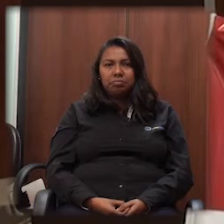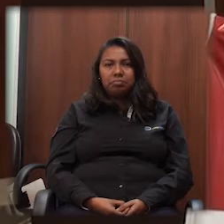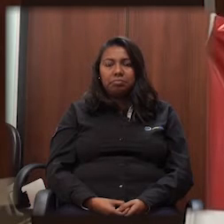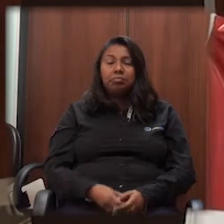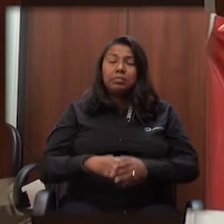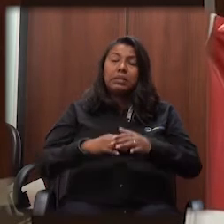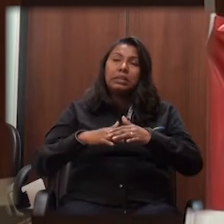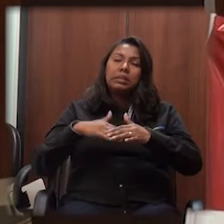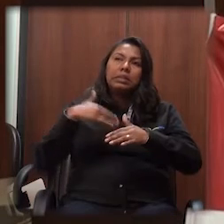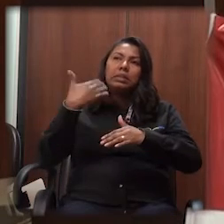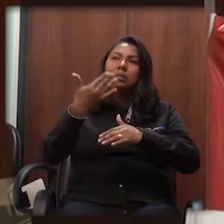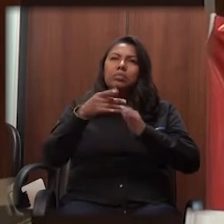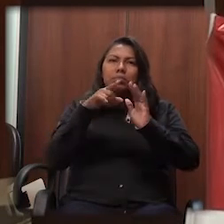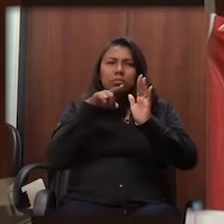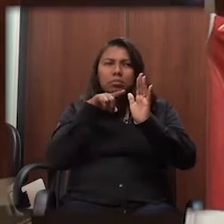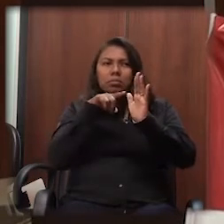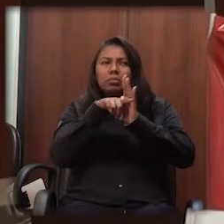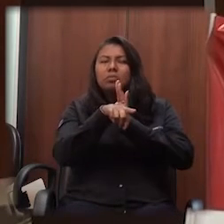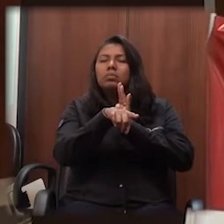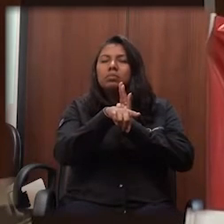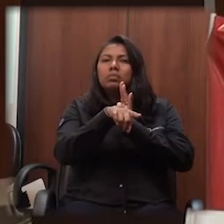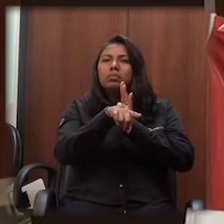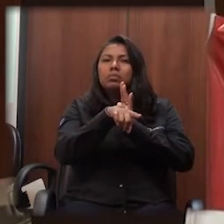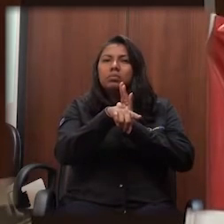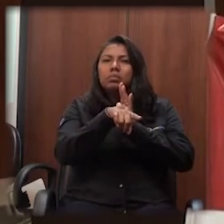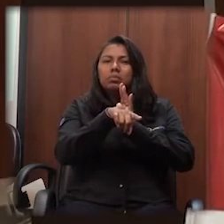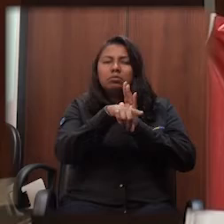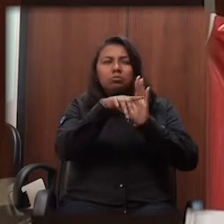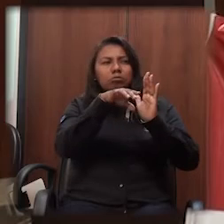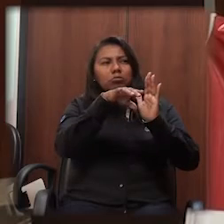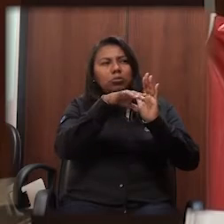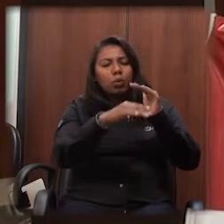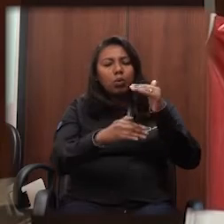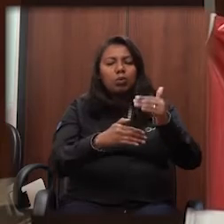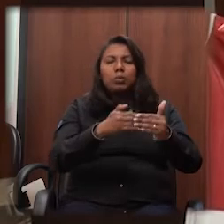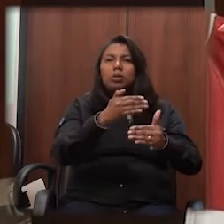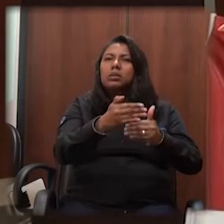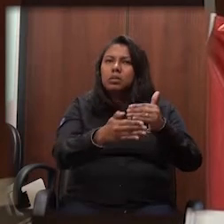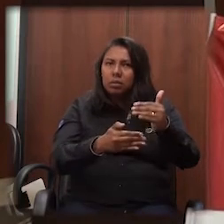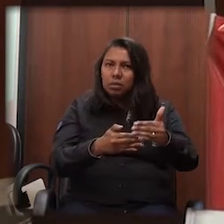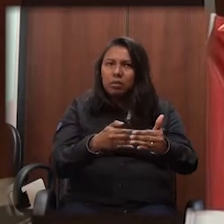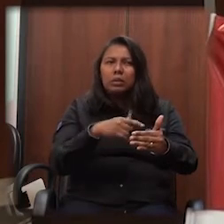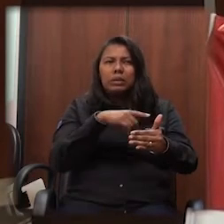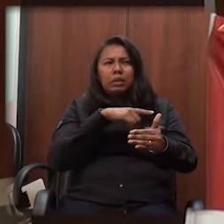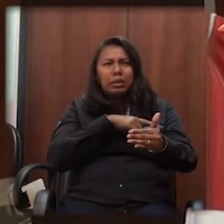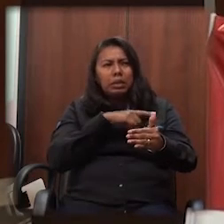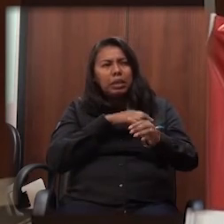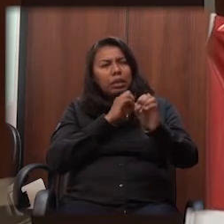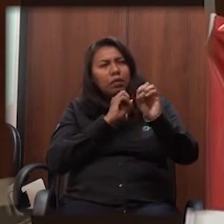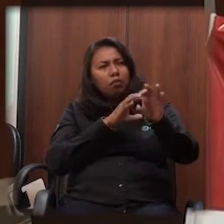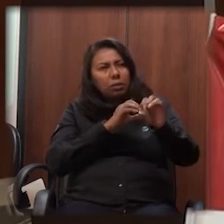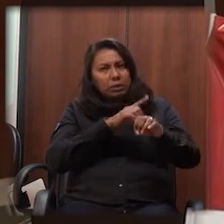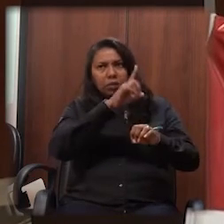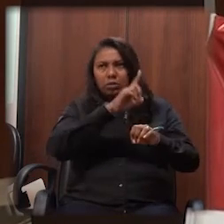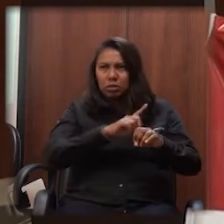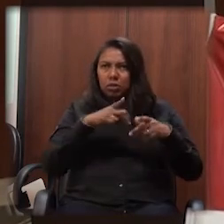Depois a gente pergunta um pouco desses processos, né, que possuem formação em direitos